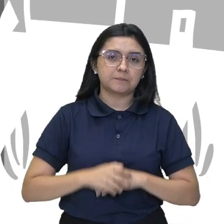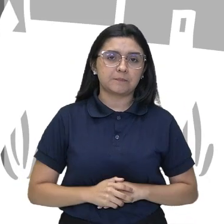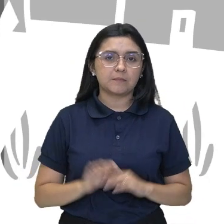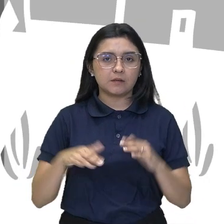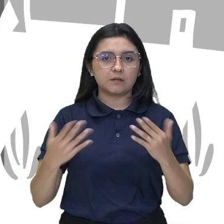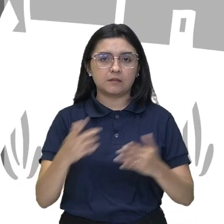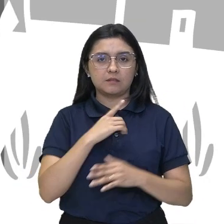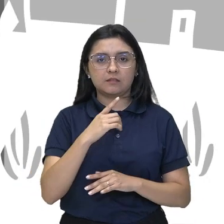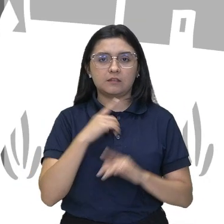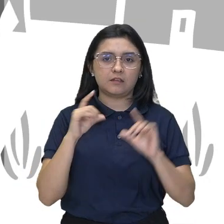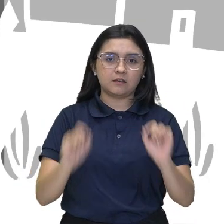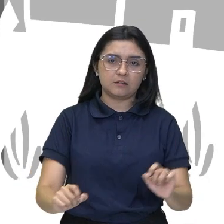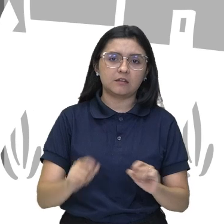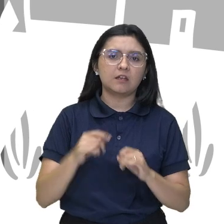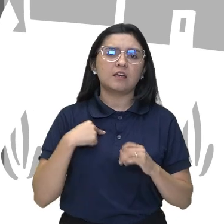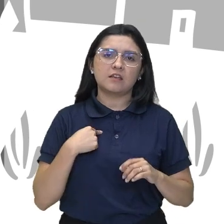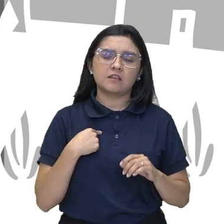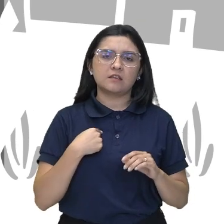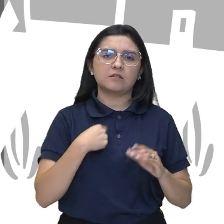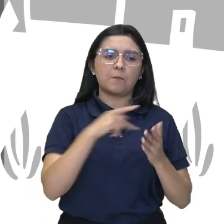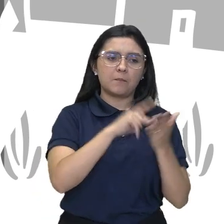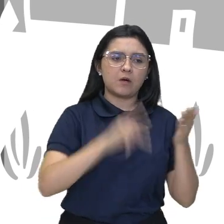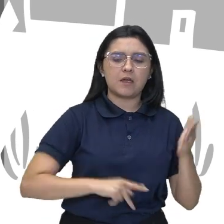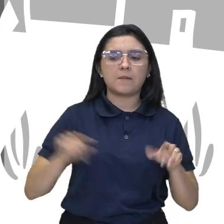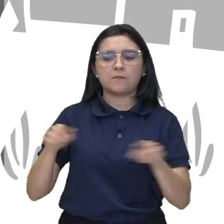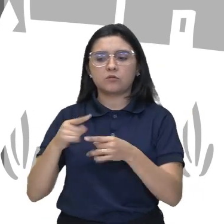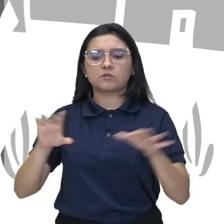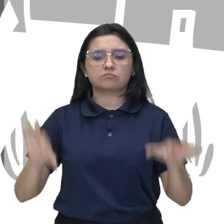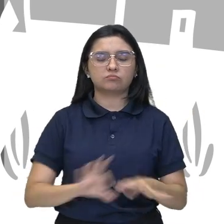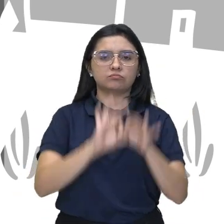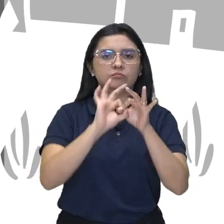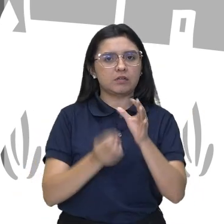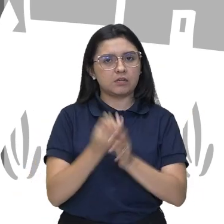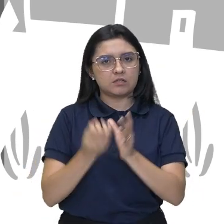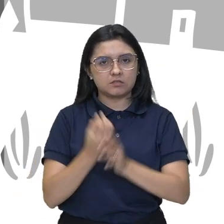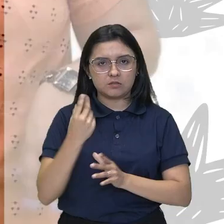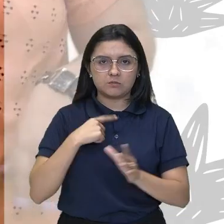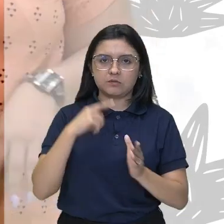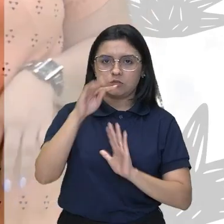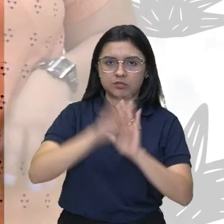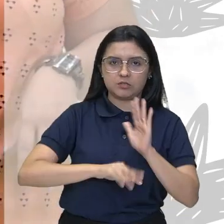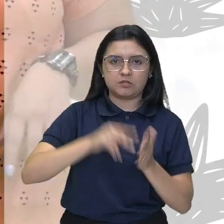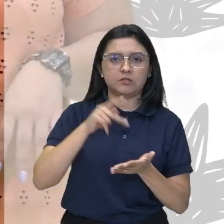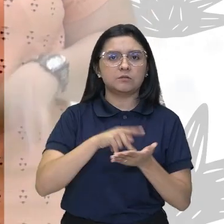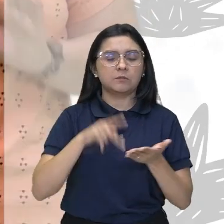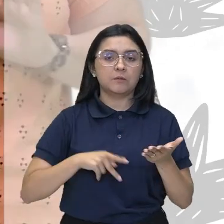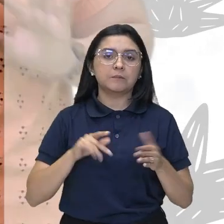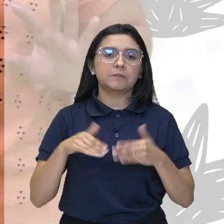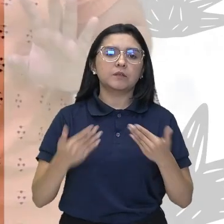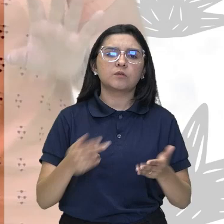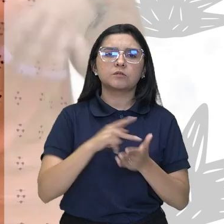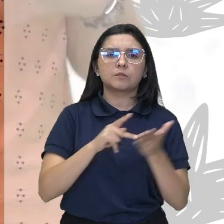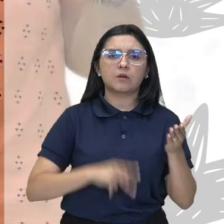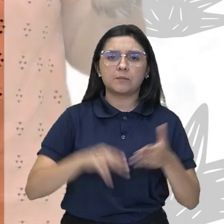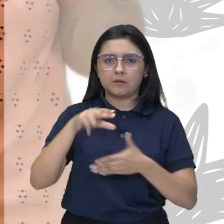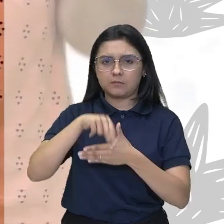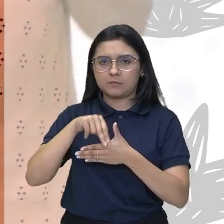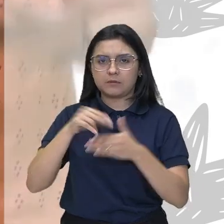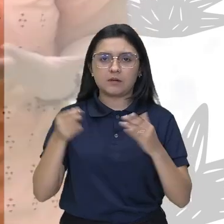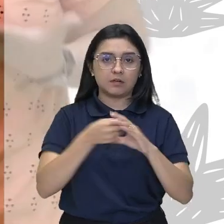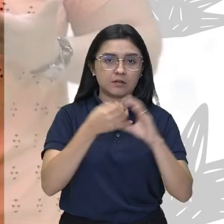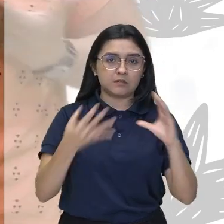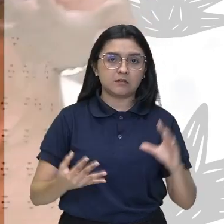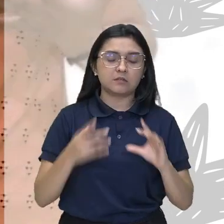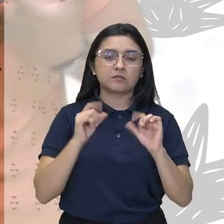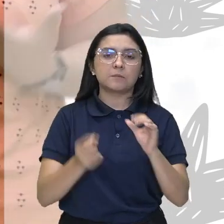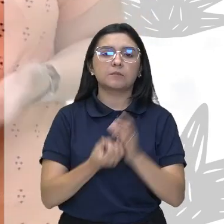tem uma forte musicalidade presente na composição desses textos. Os poemas de cordel se caracterizam pelo fato de